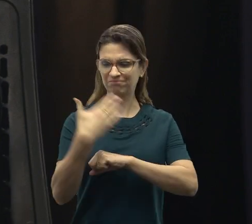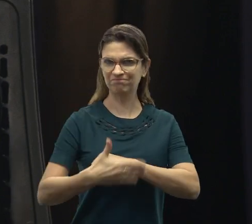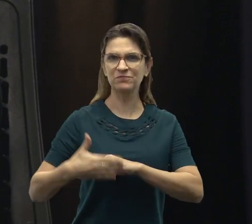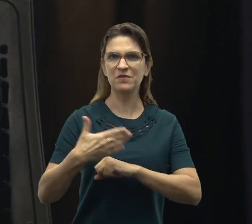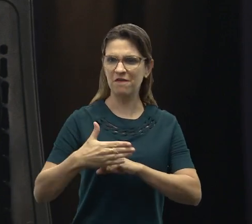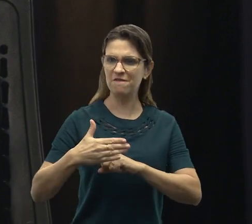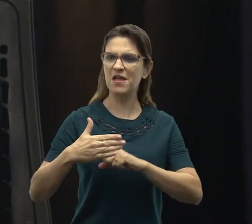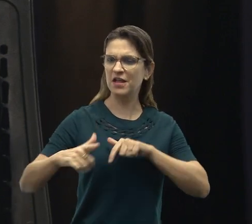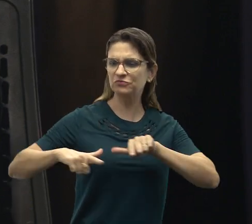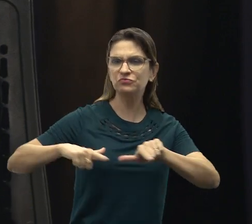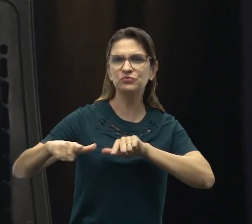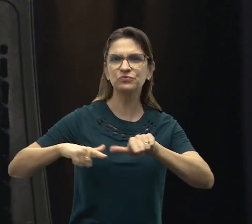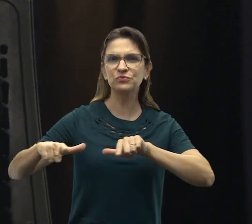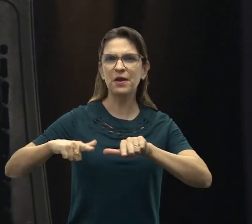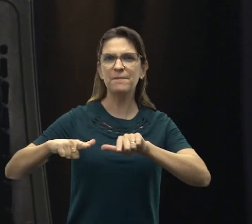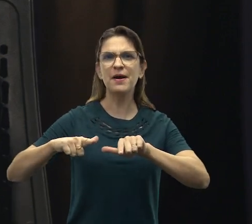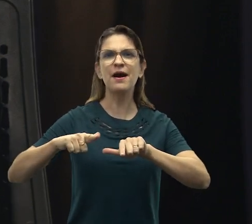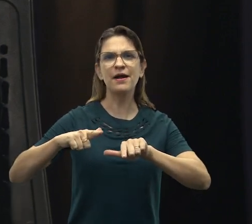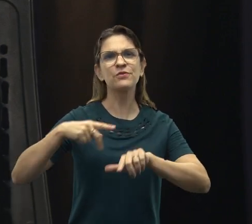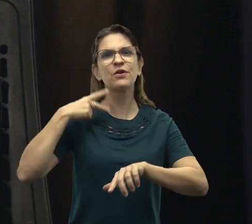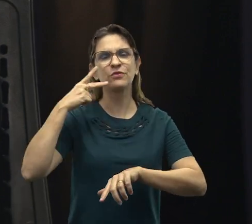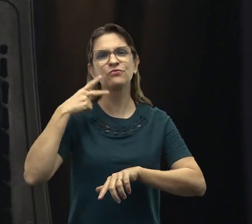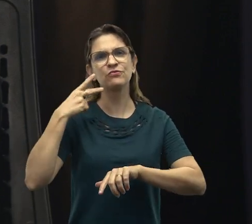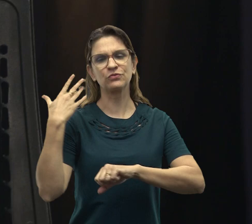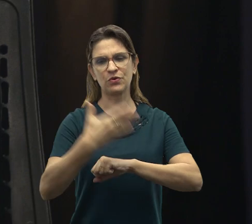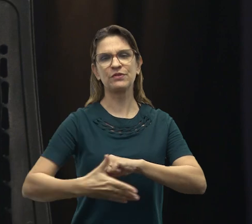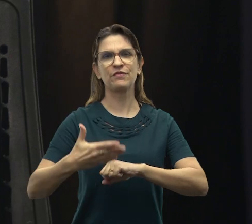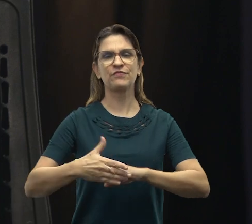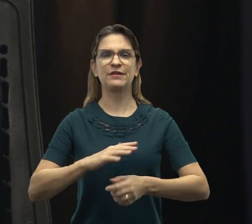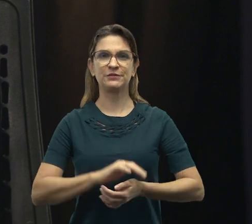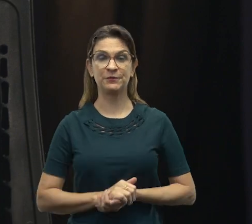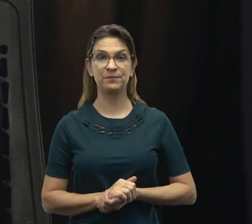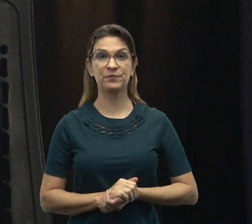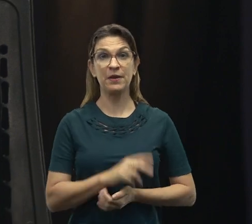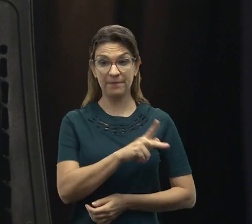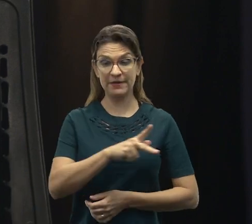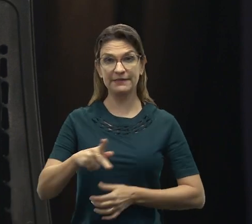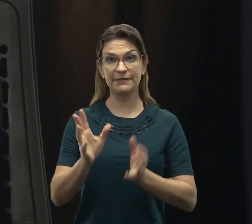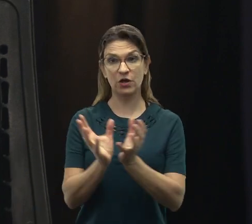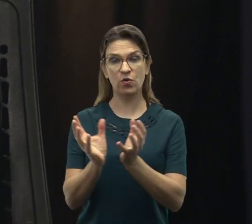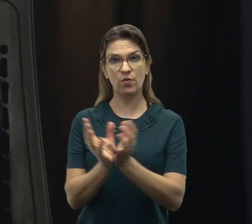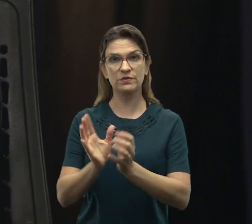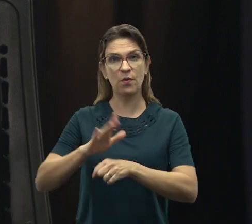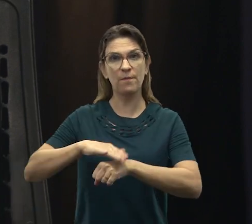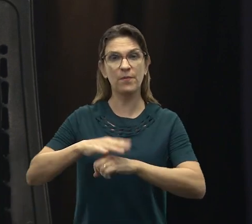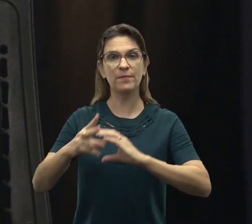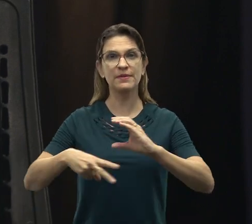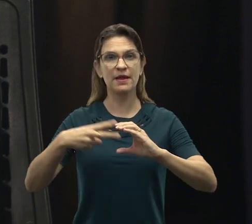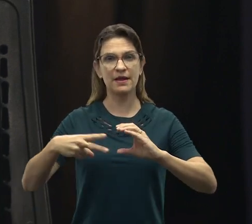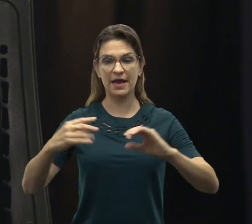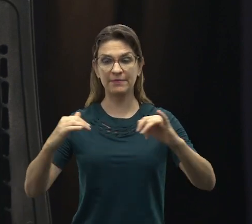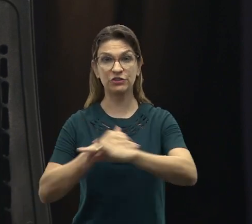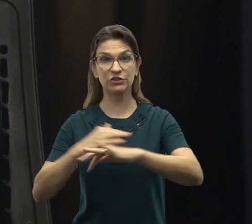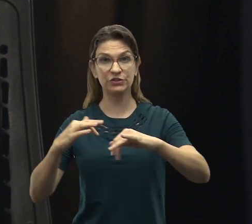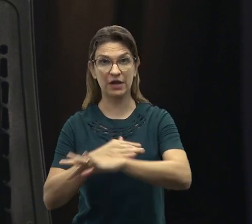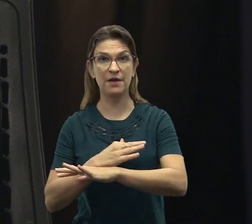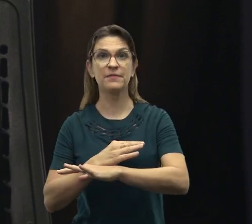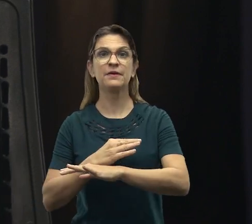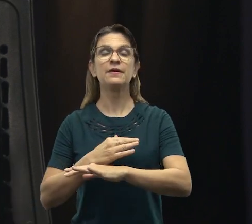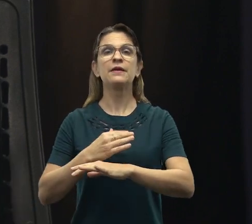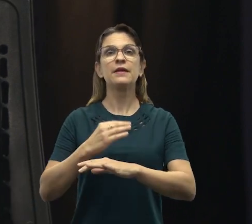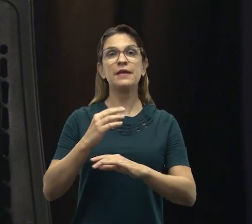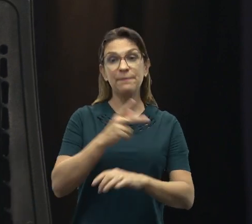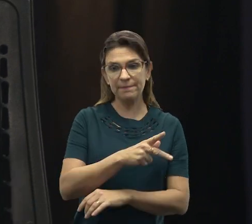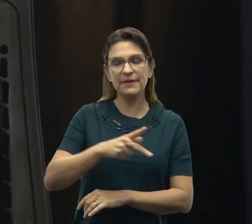seu mandato. Ele ainda é presidente da Comissão de Transporte e Trânsito e lidera a Comissão Parlamentar de Inquérito